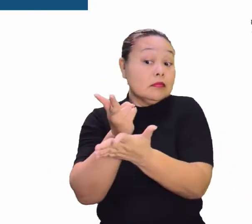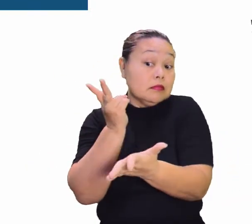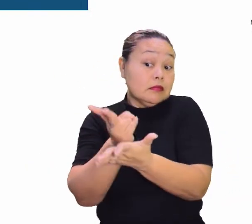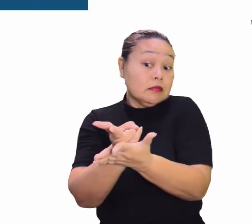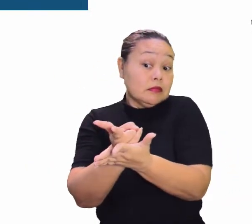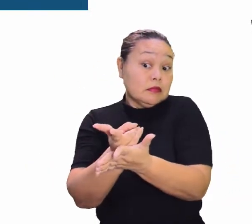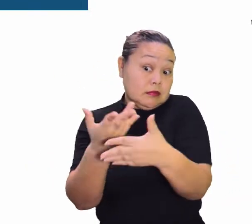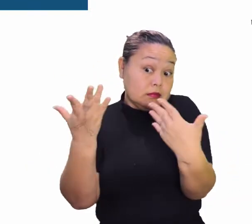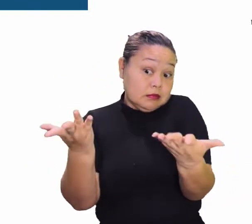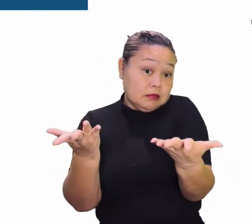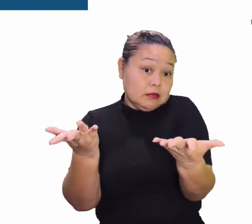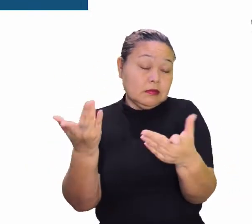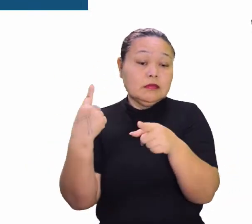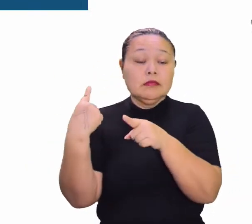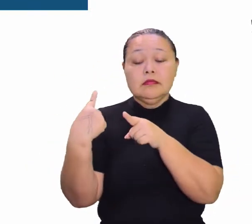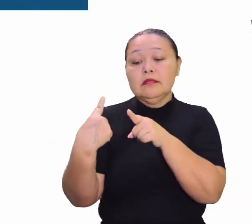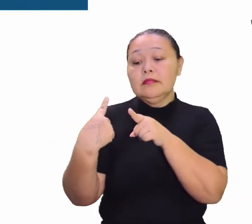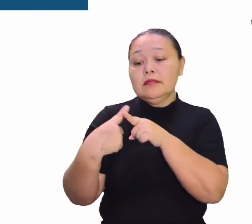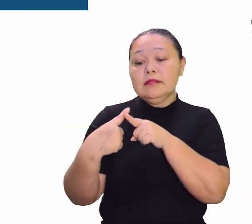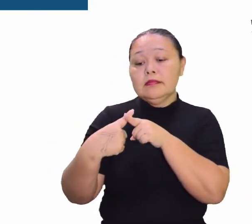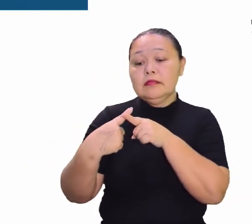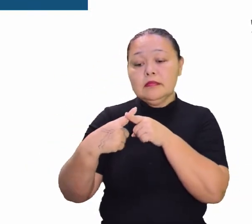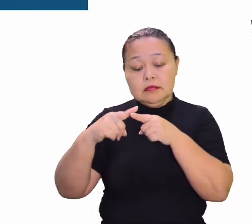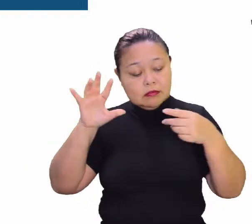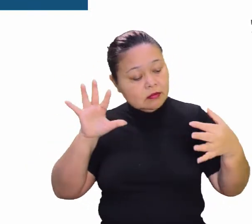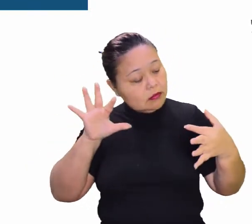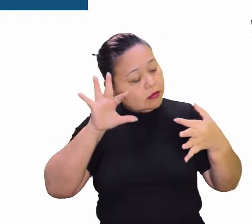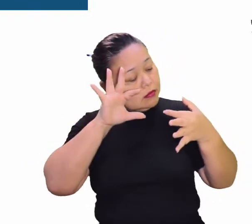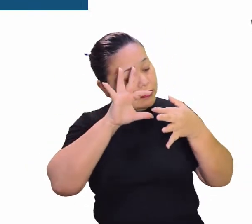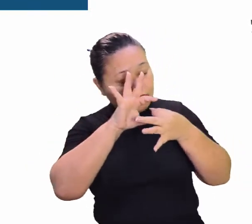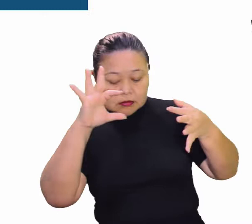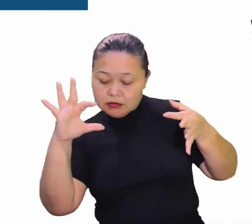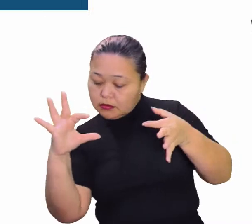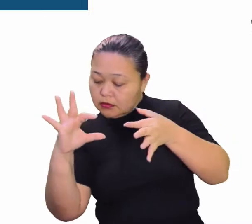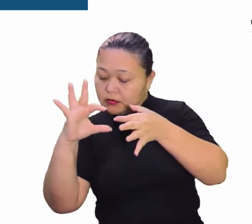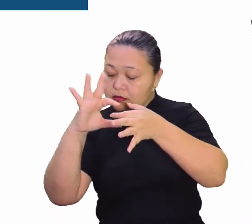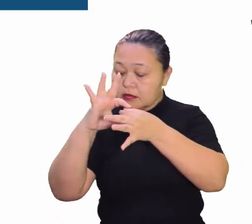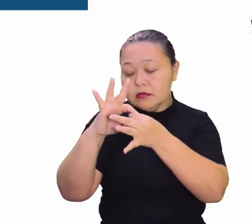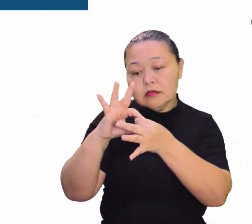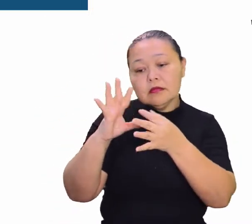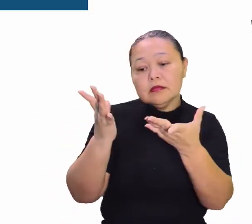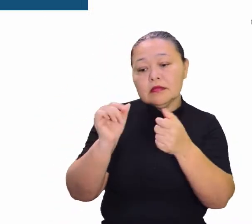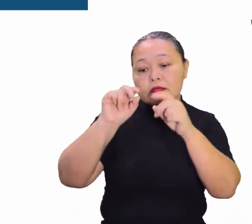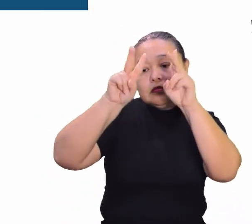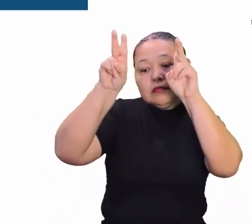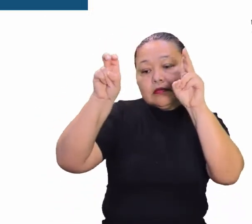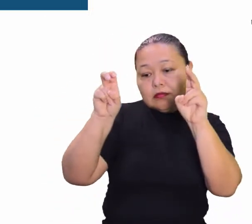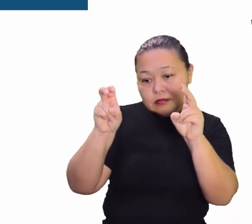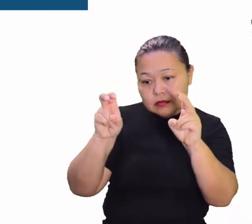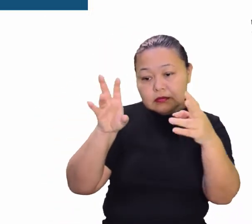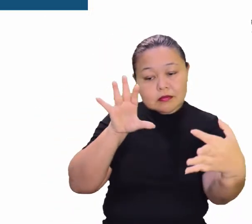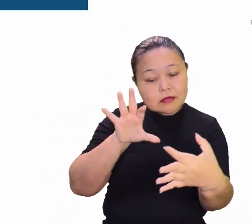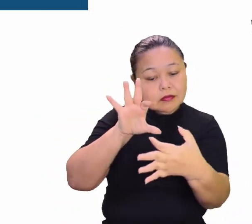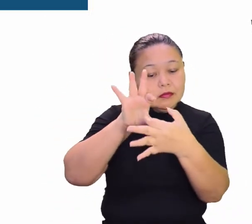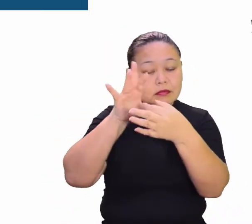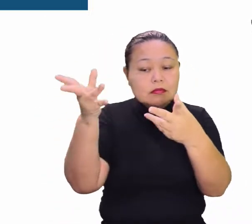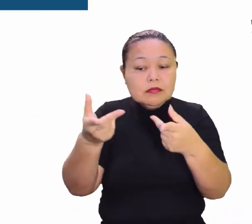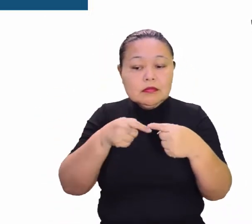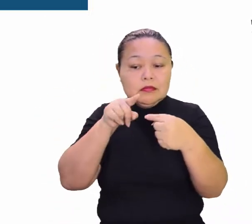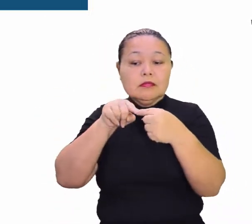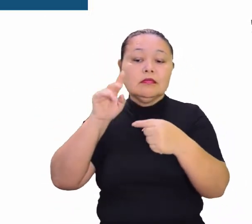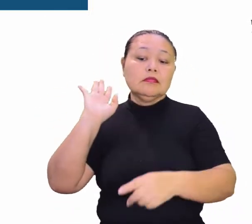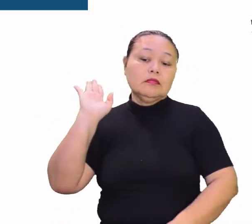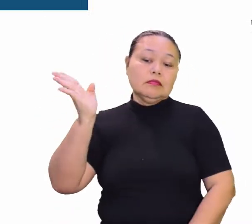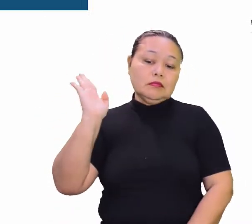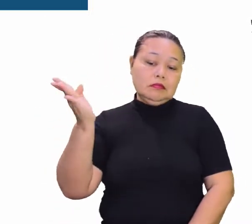Não é isso? Isso. Porque está interligado alguns assuntos com algumas habilidades. Por exemplo, ele já viu essa habilidade em